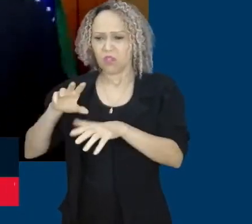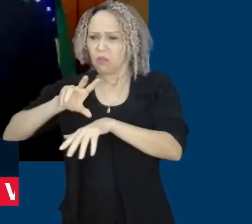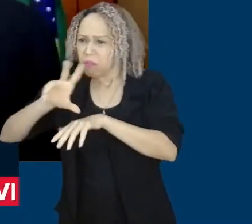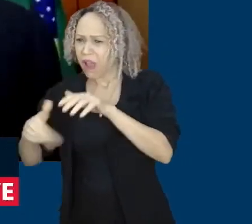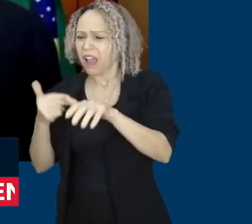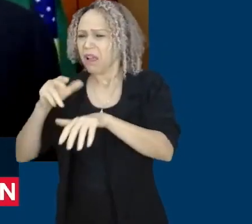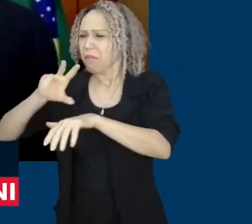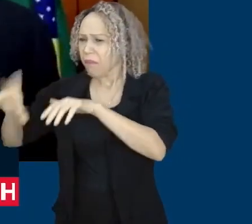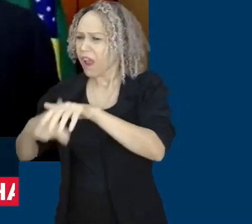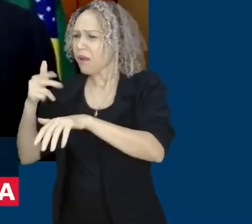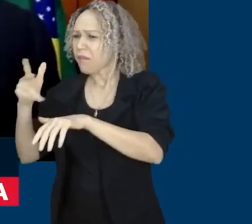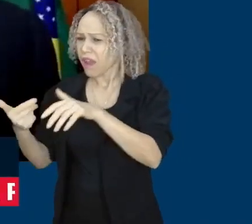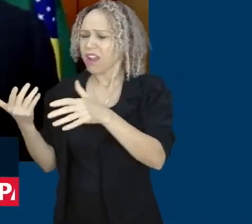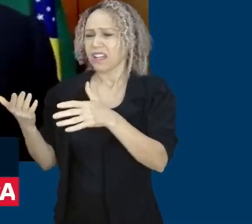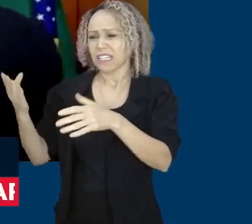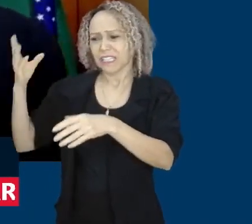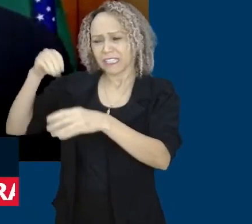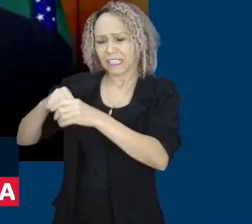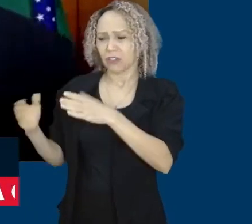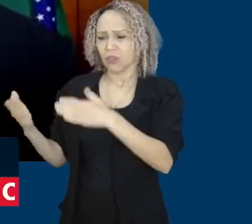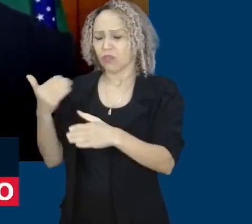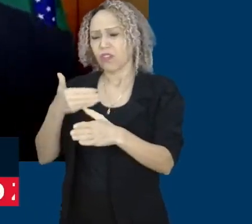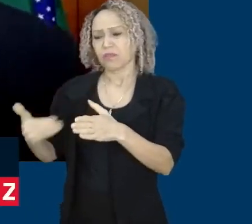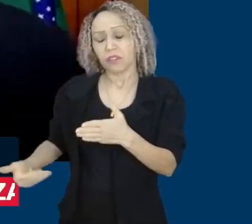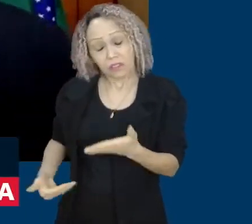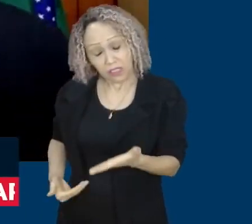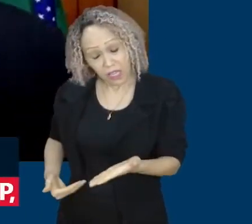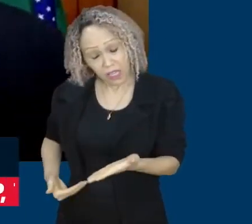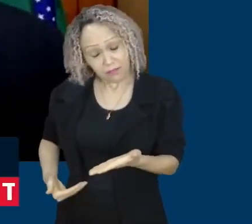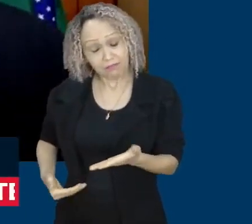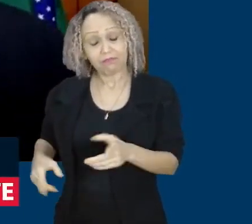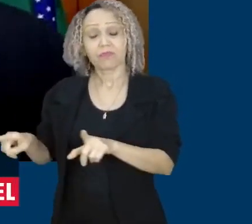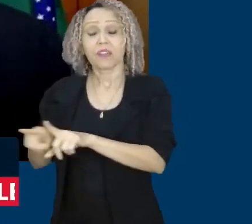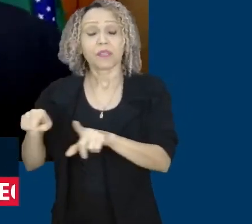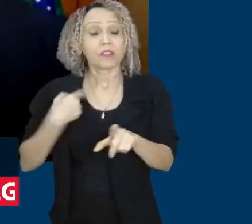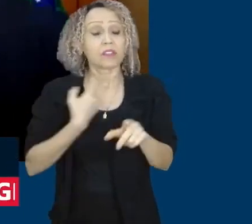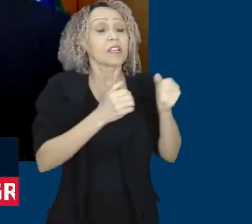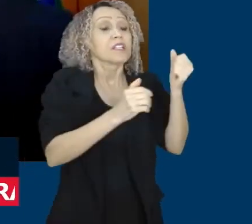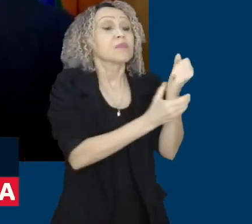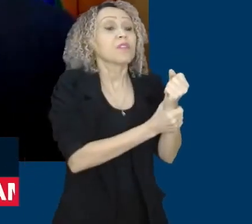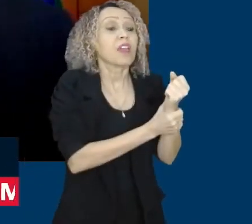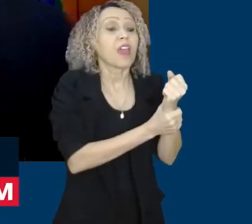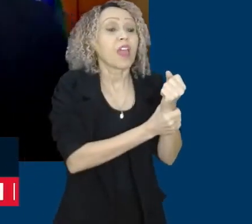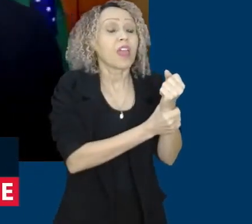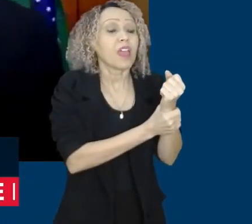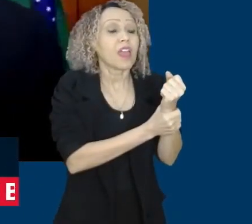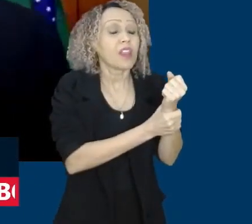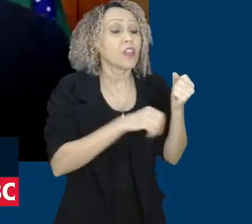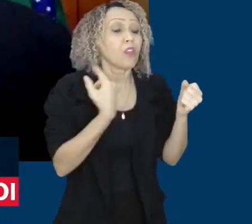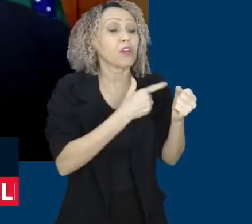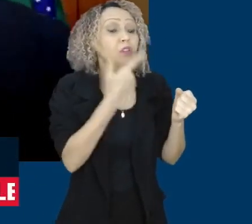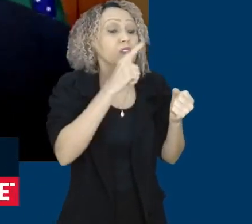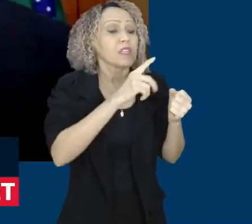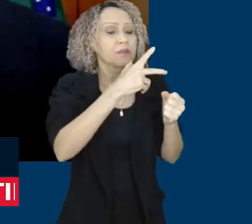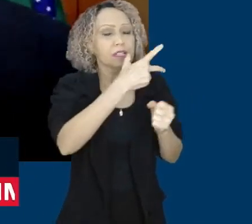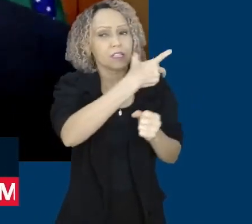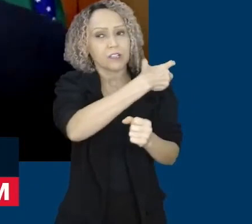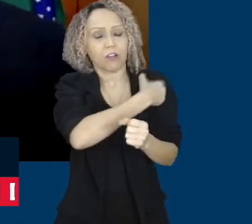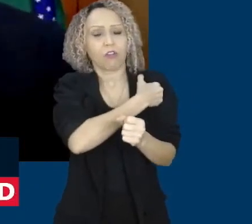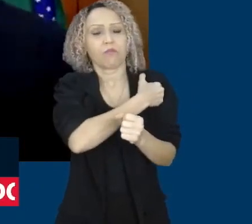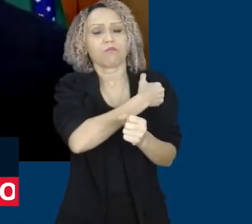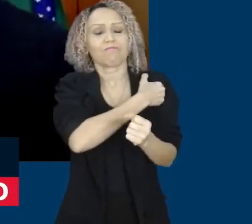garantiram, por exemplo, a compra das vacinas. E, ao mesmo tempo, impedimos que algumas